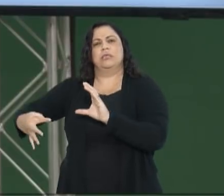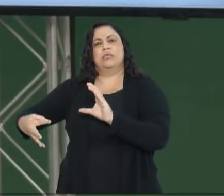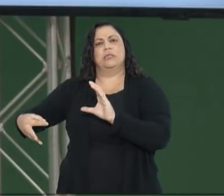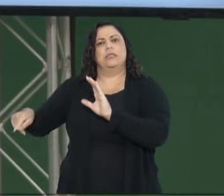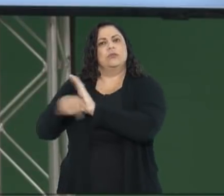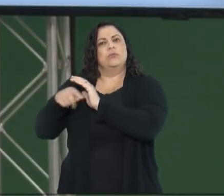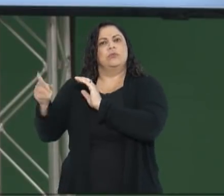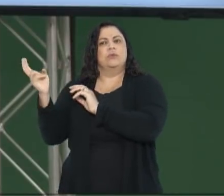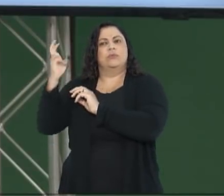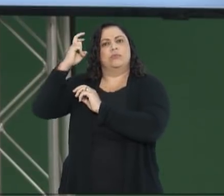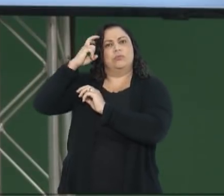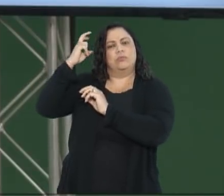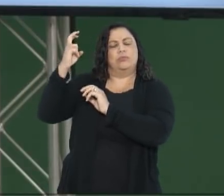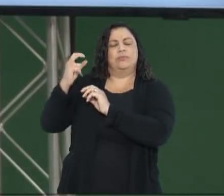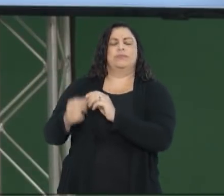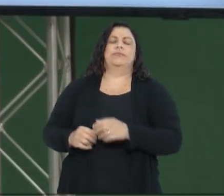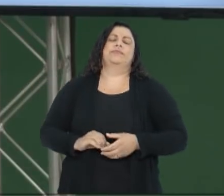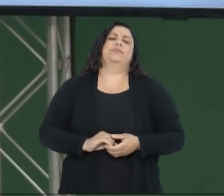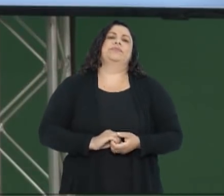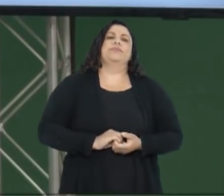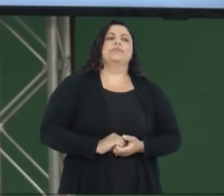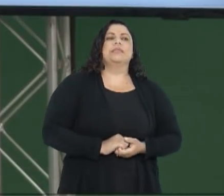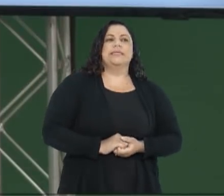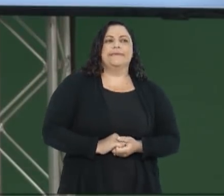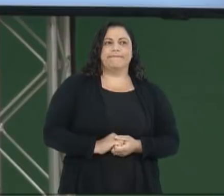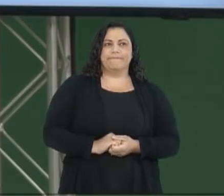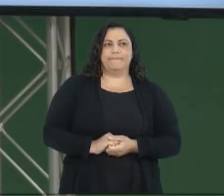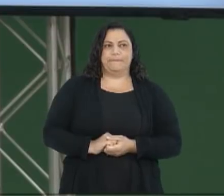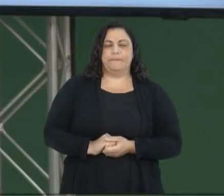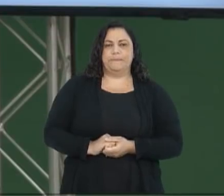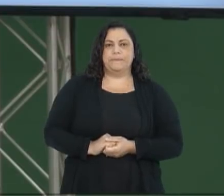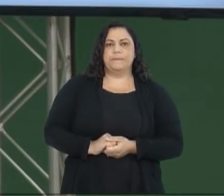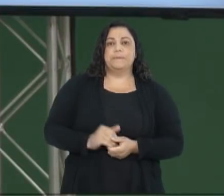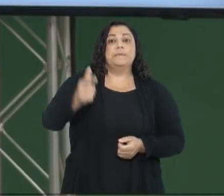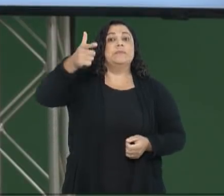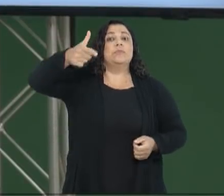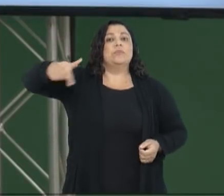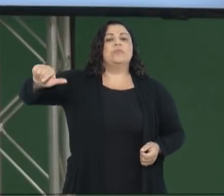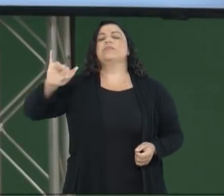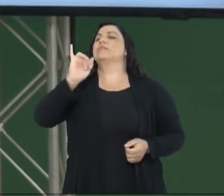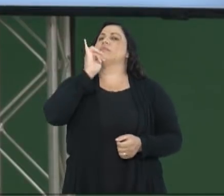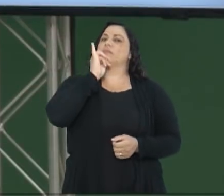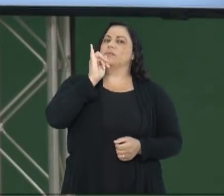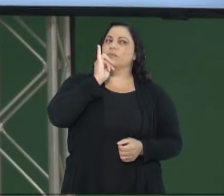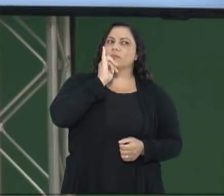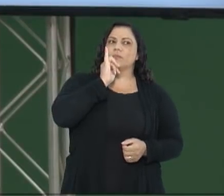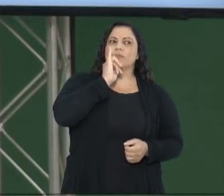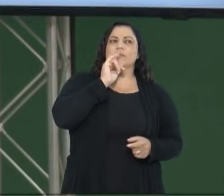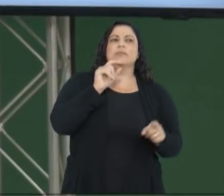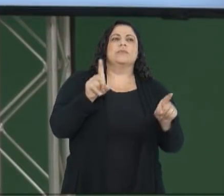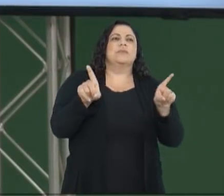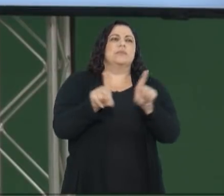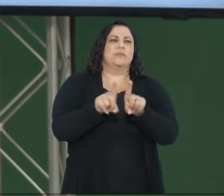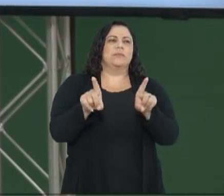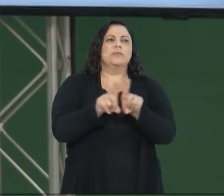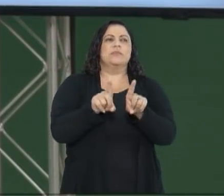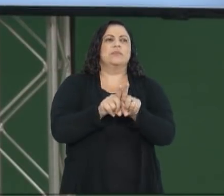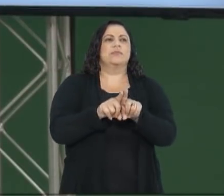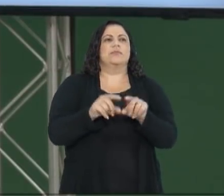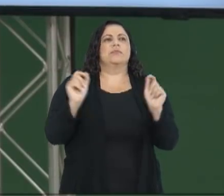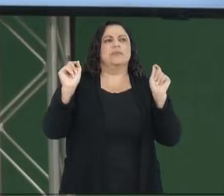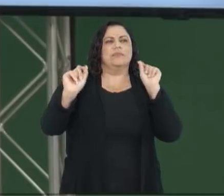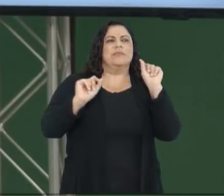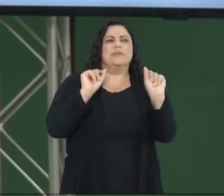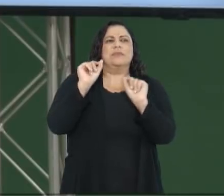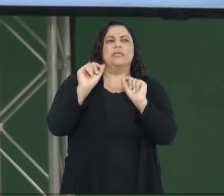por exemplo, na nossa cultura hoje, né? Outro exemplo ali nós vamos ter o eslavo, né, situado na Europa